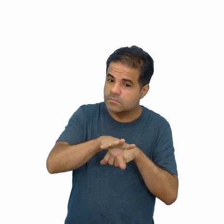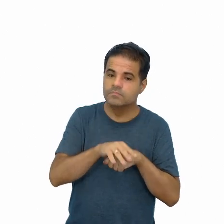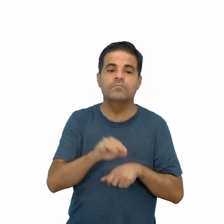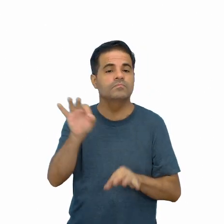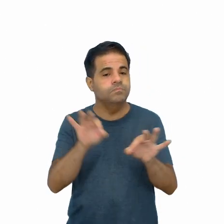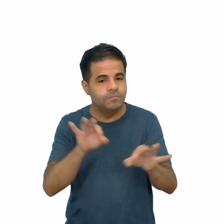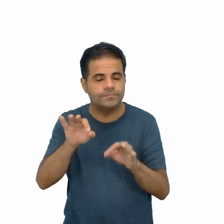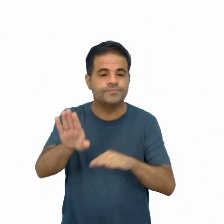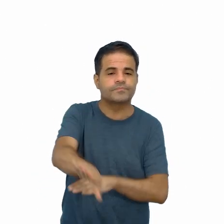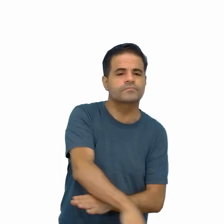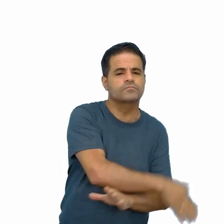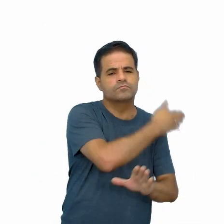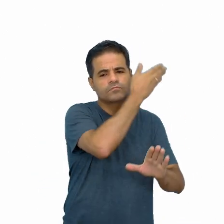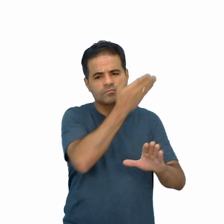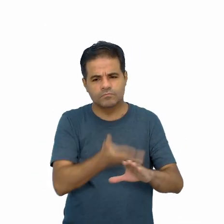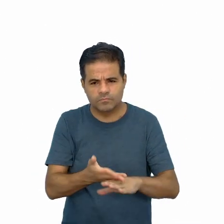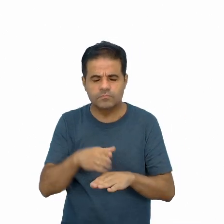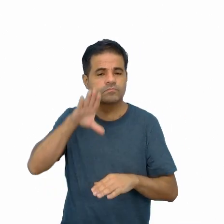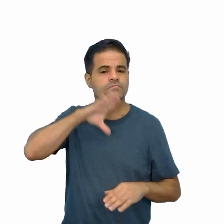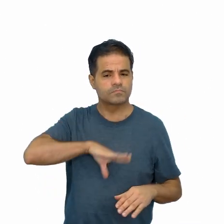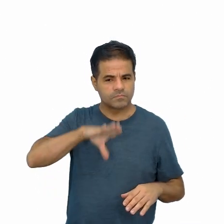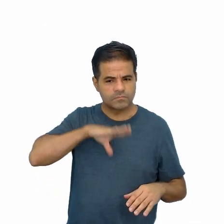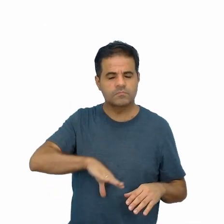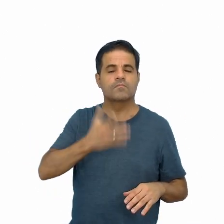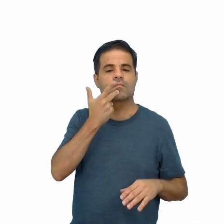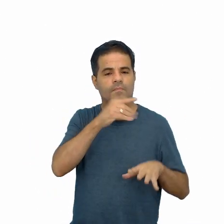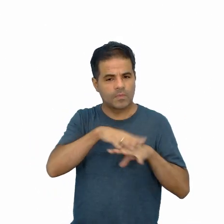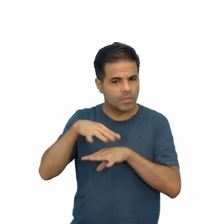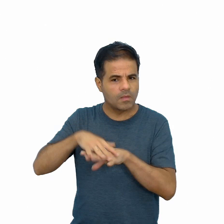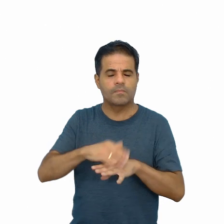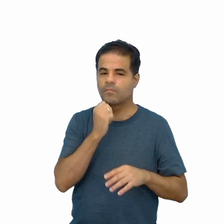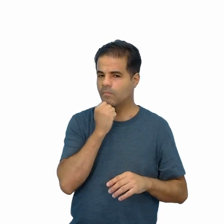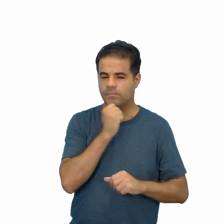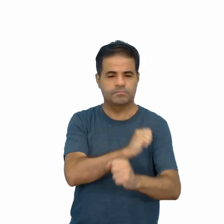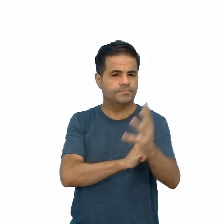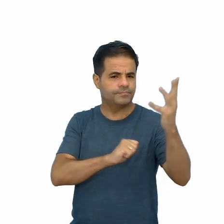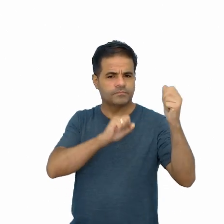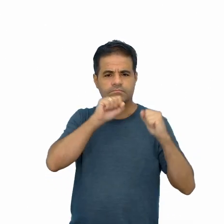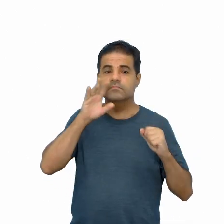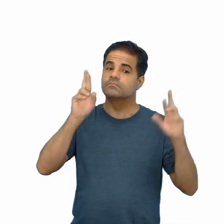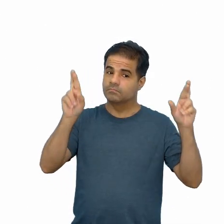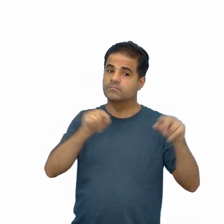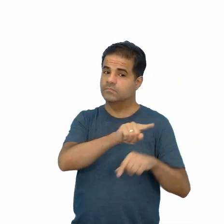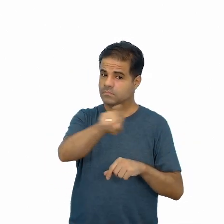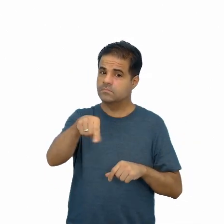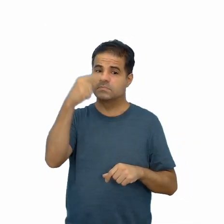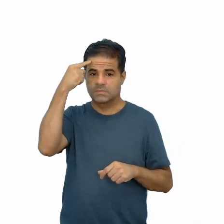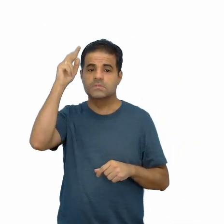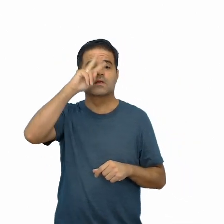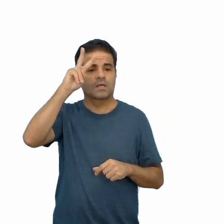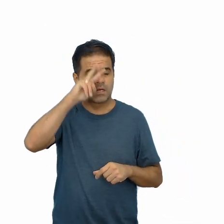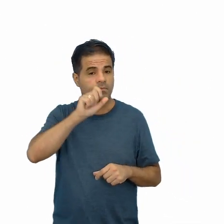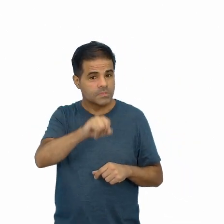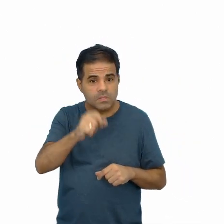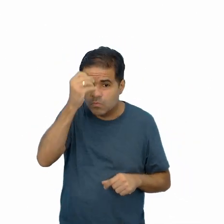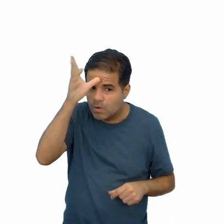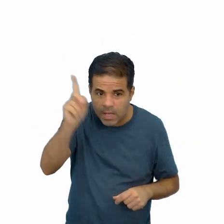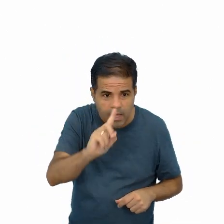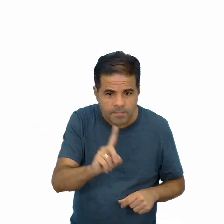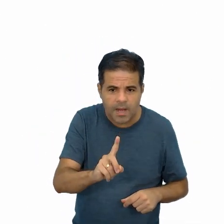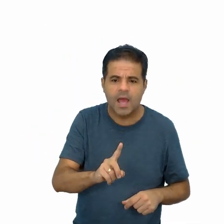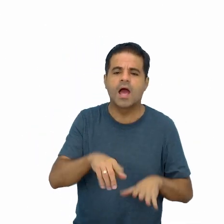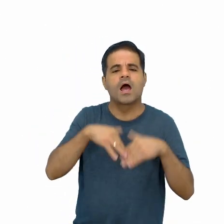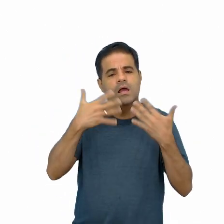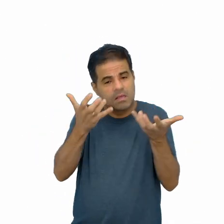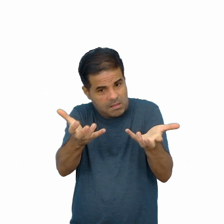projeto integrado entre língua portuguesa, matemática e ciências da natureza. Espero que vocês se lembrem, se não se lembrarem, né,